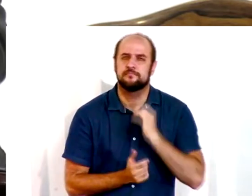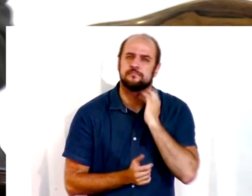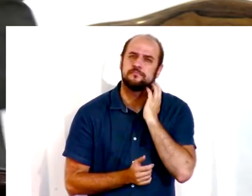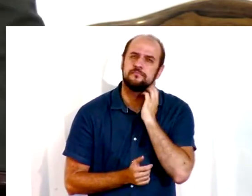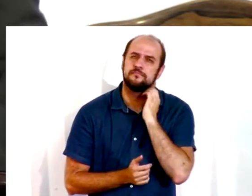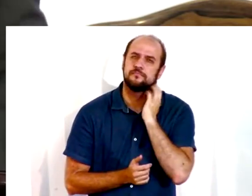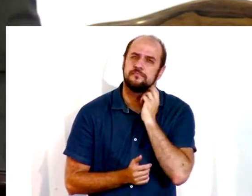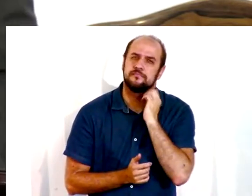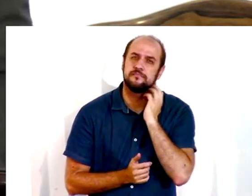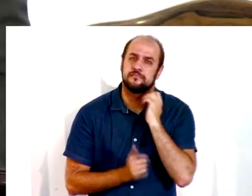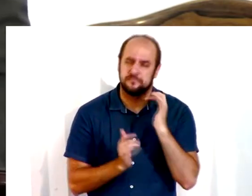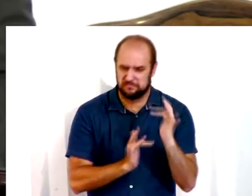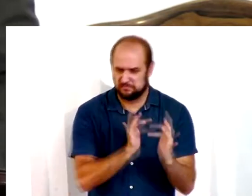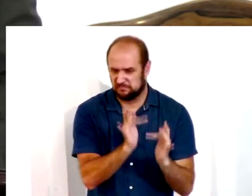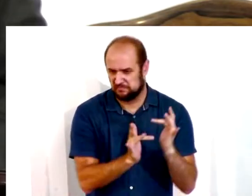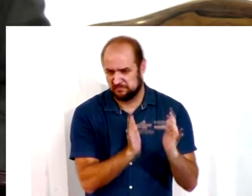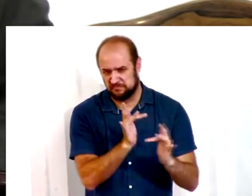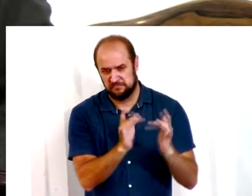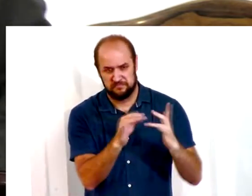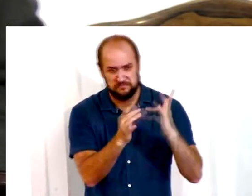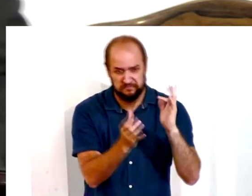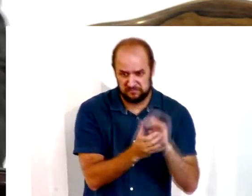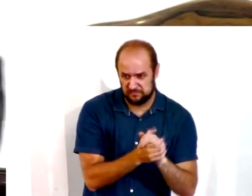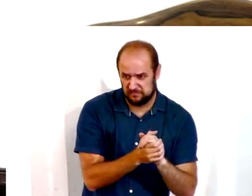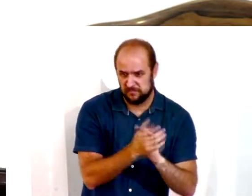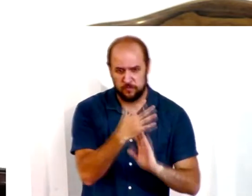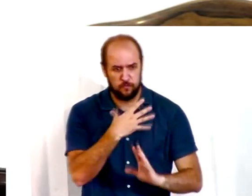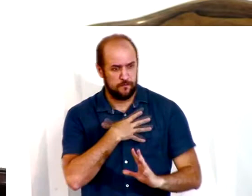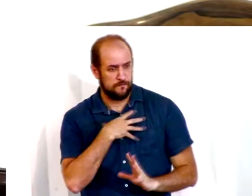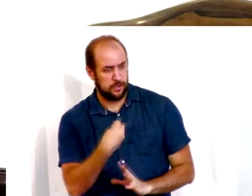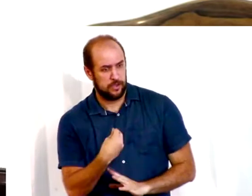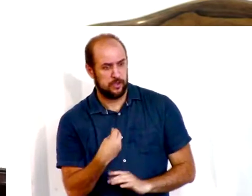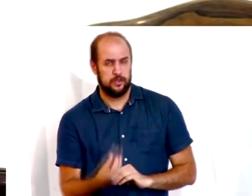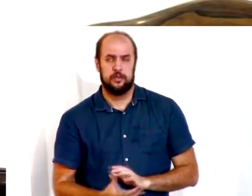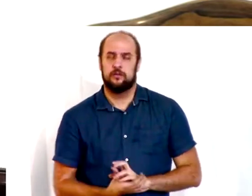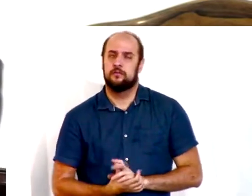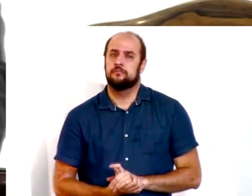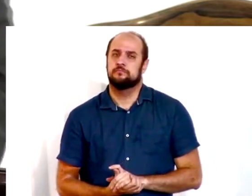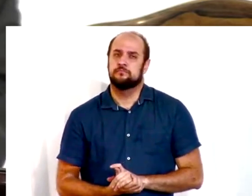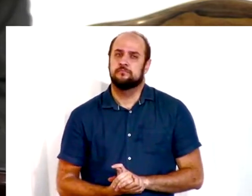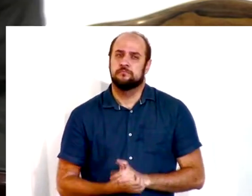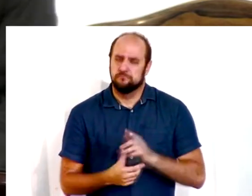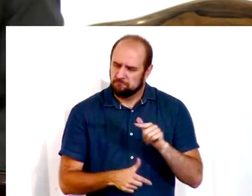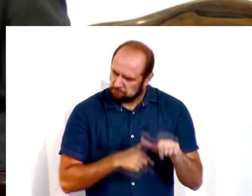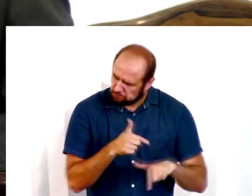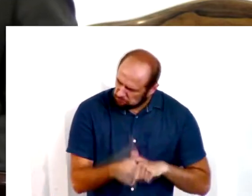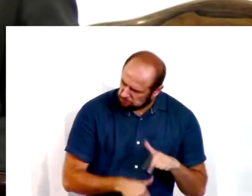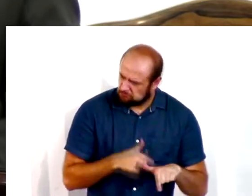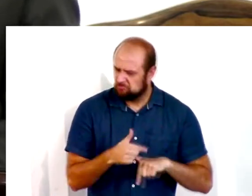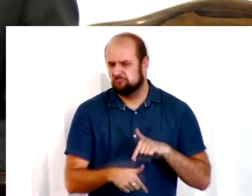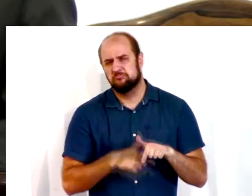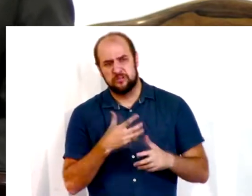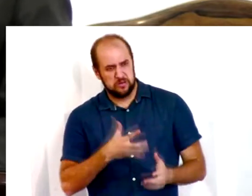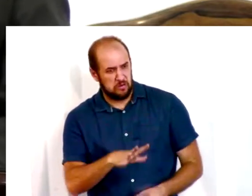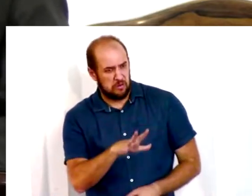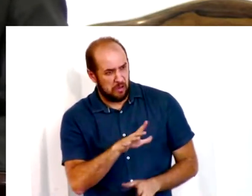no casamento, nos filhos, no trabalho.